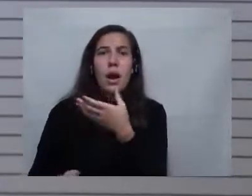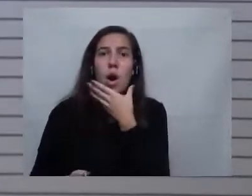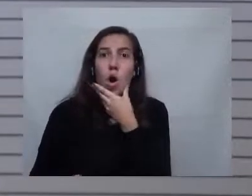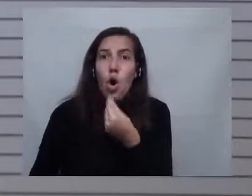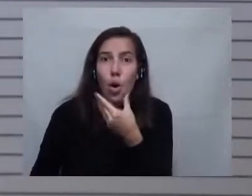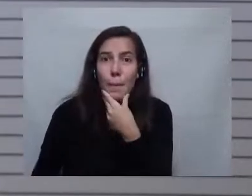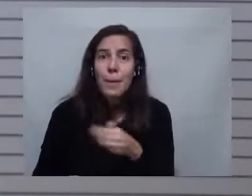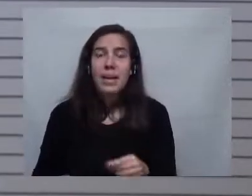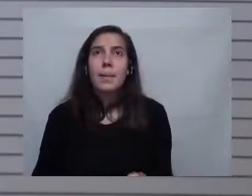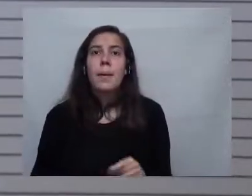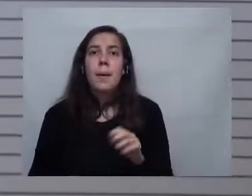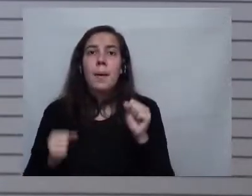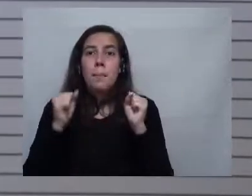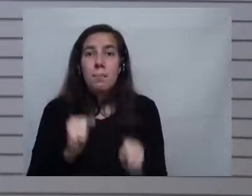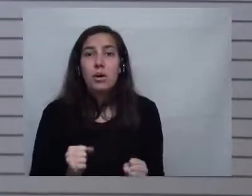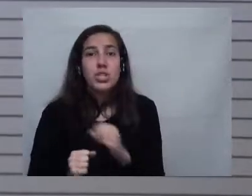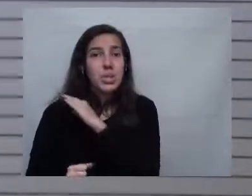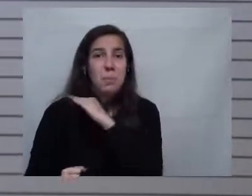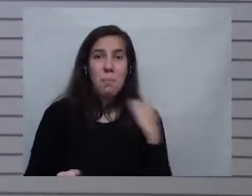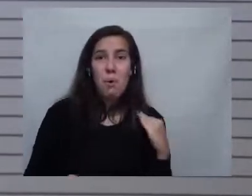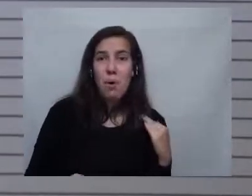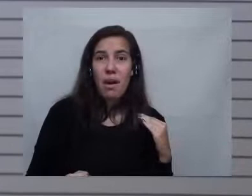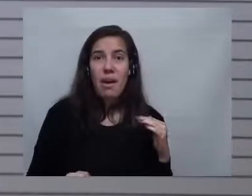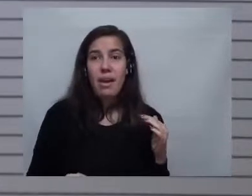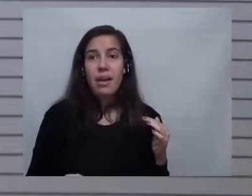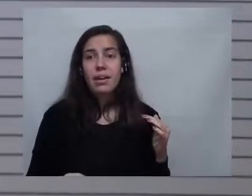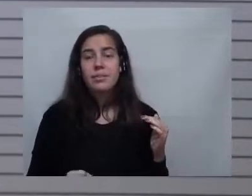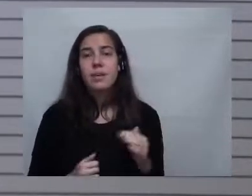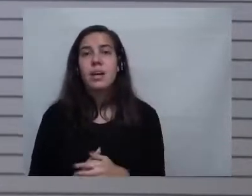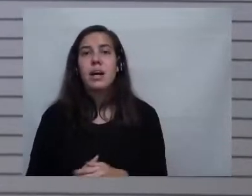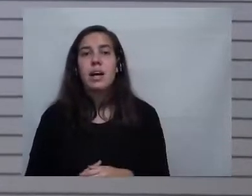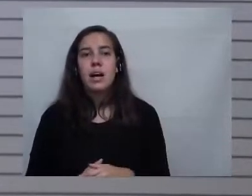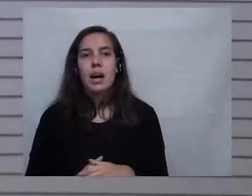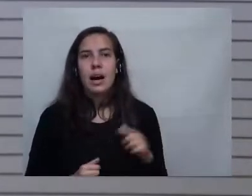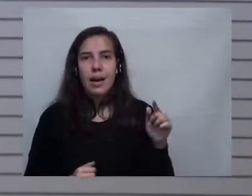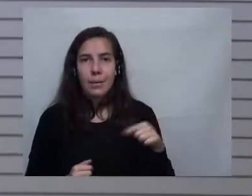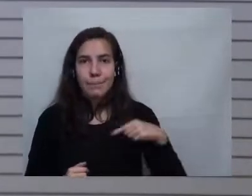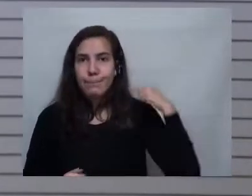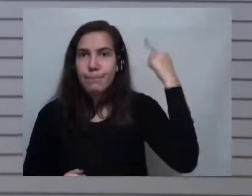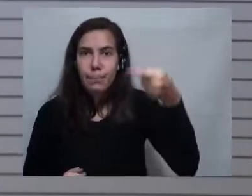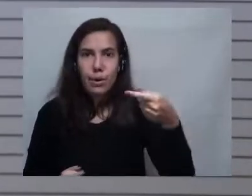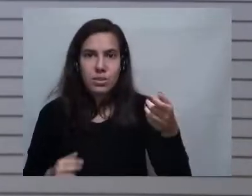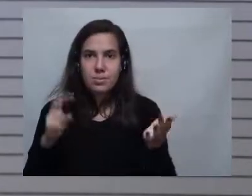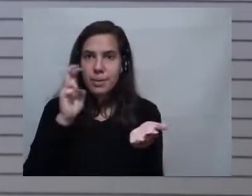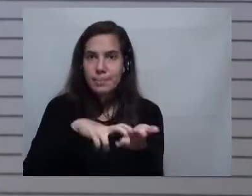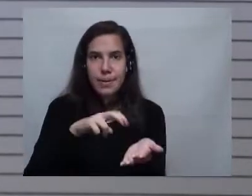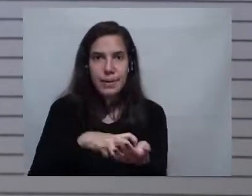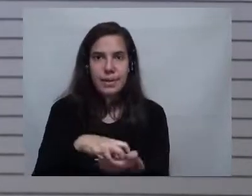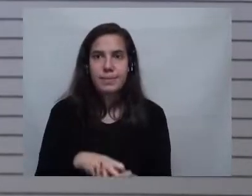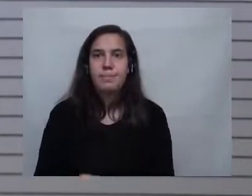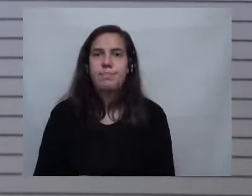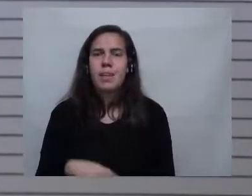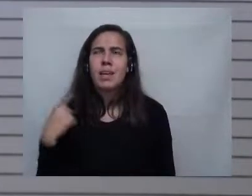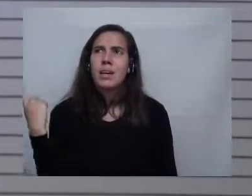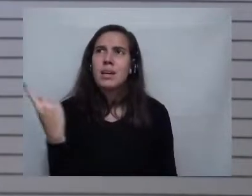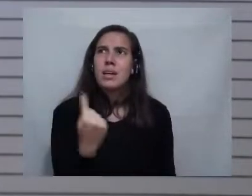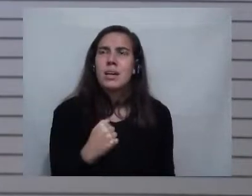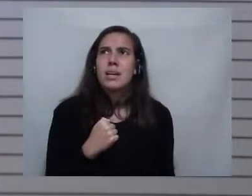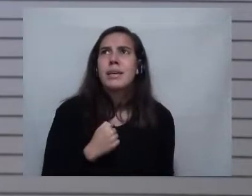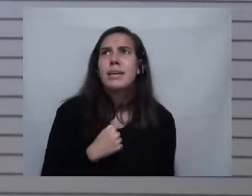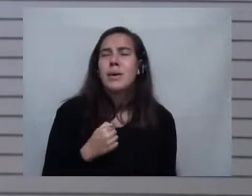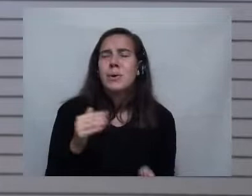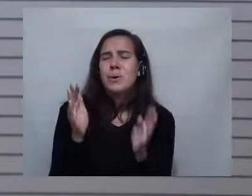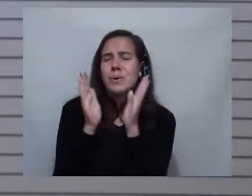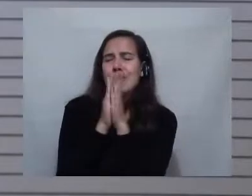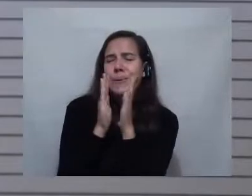muita esperança porque ele esse homem tinha uma filha de há uns 9 anos na época e eu